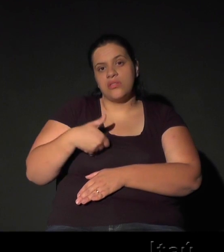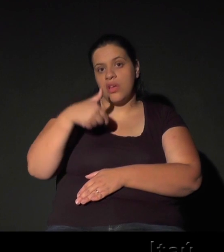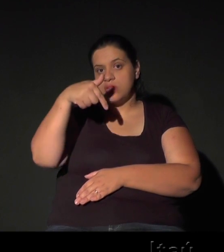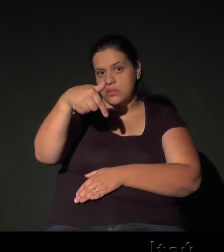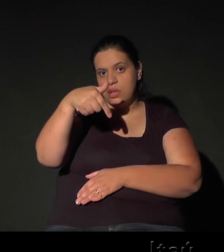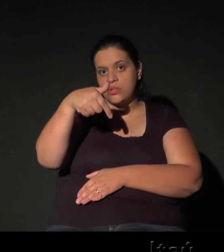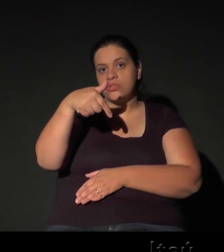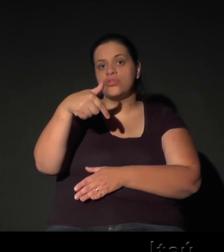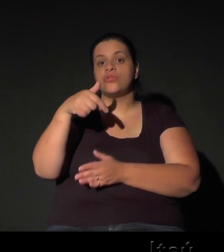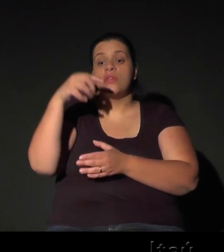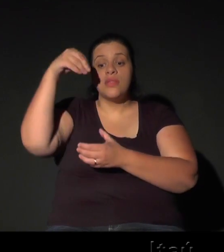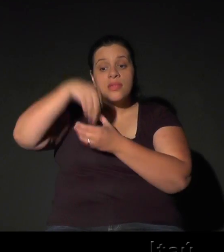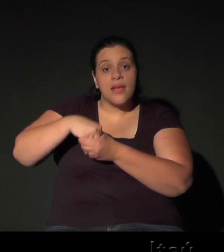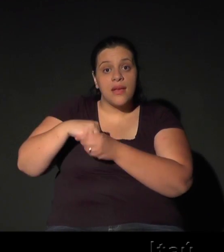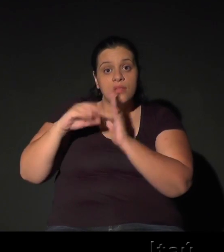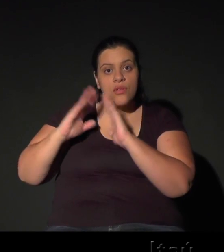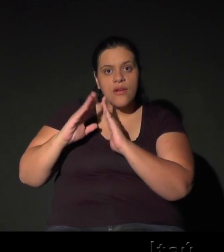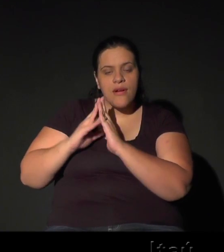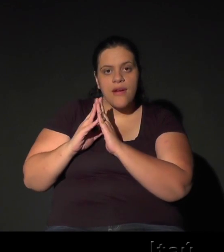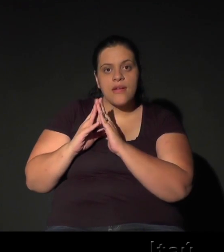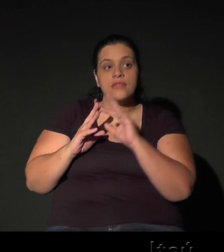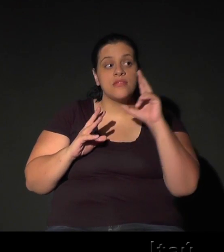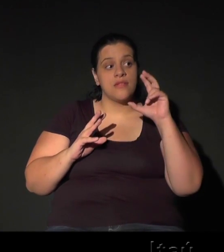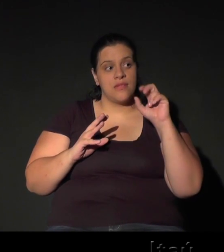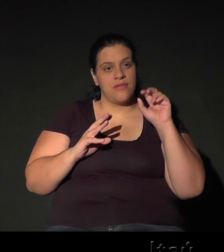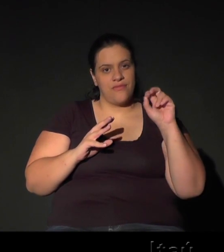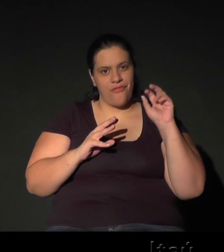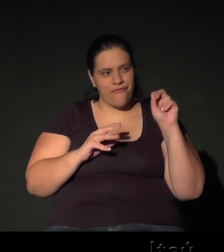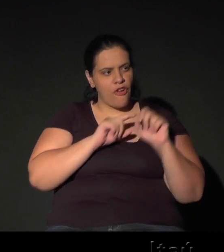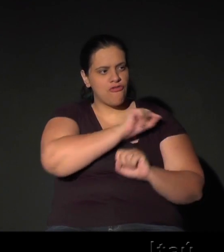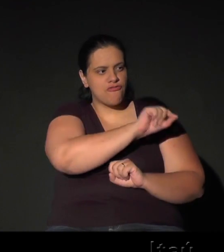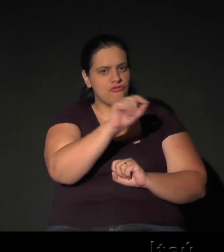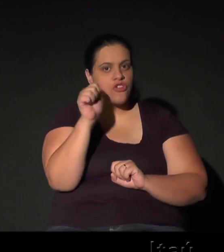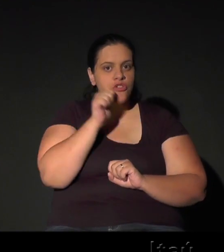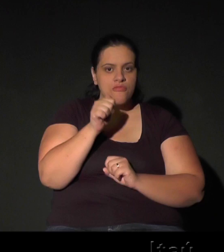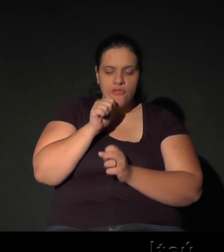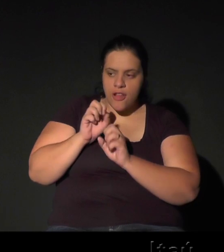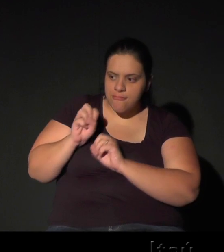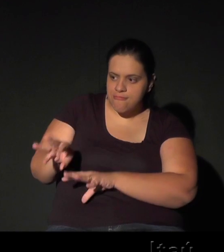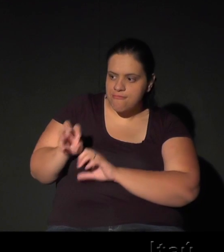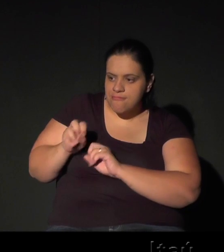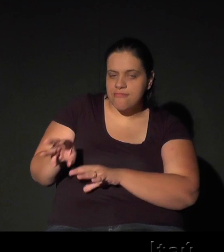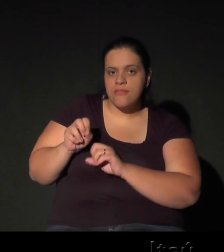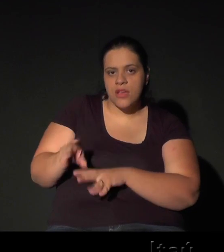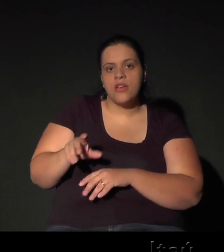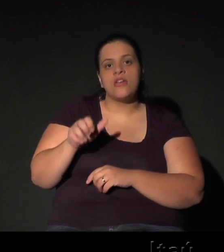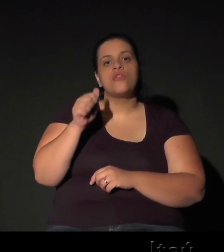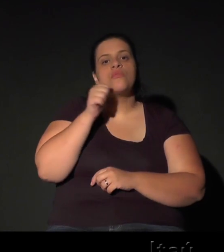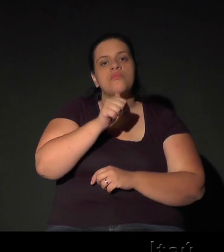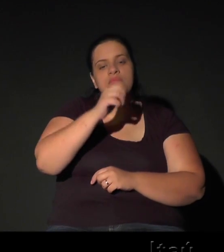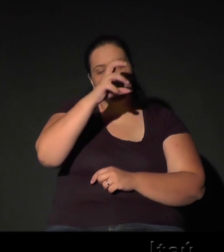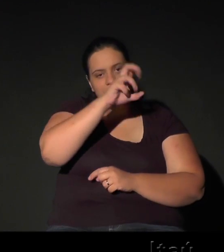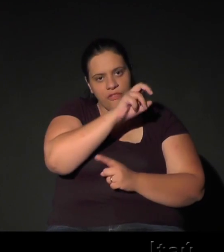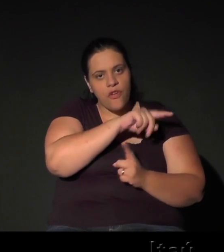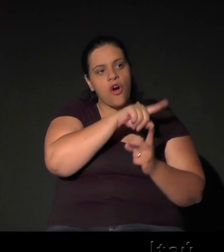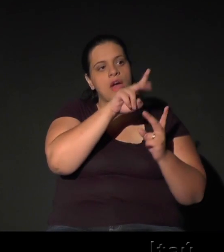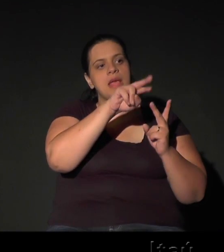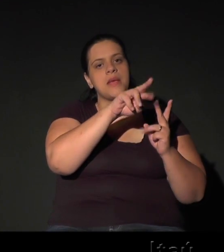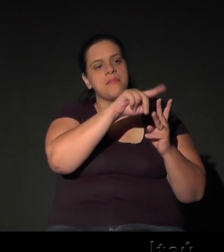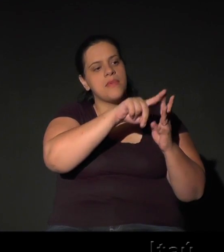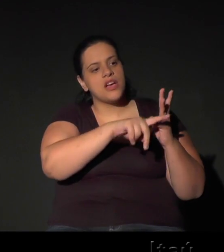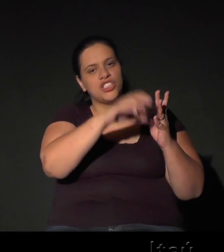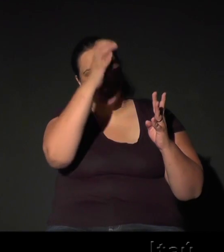anos eu fui alfabetizada dentro de casa por essas mulheres que aí estavam que são as minhas tias avós